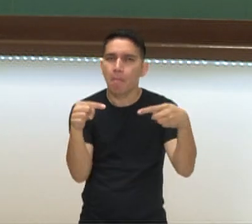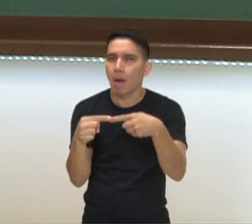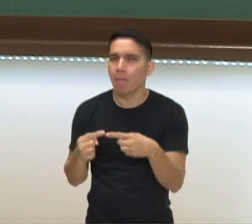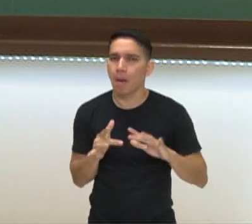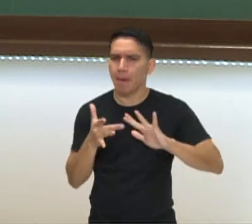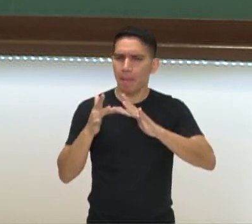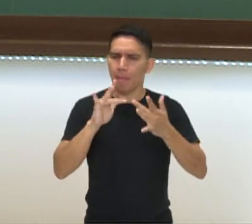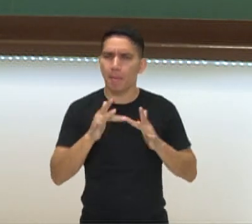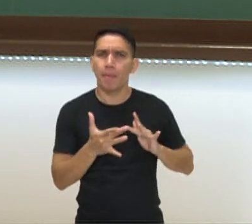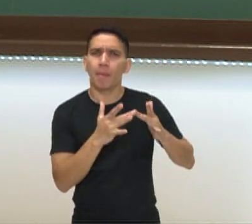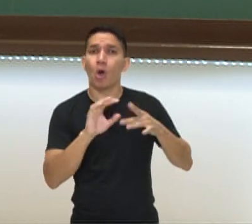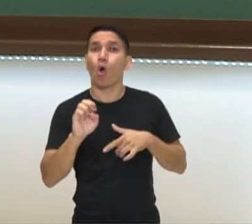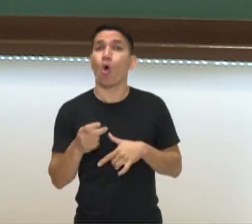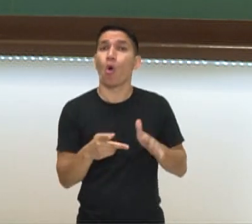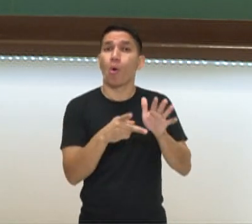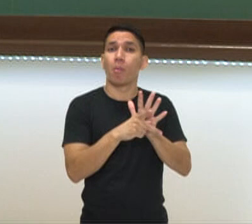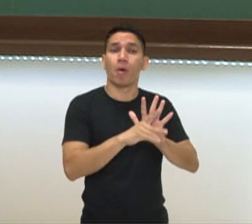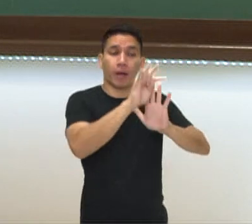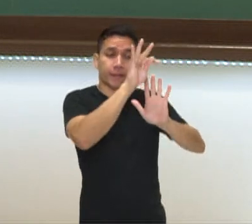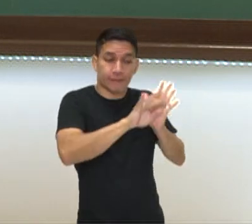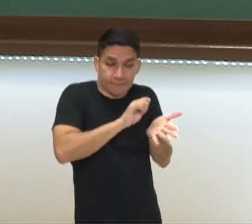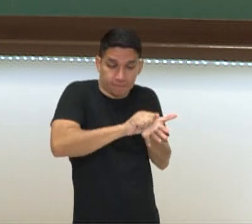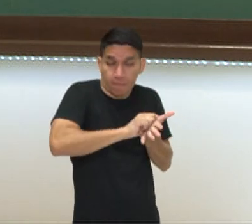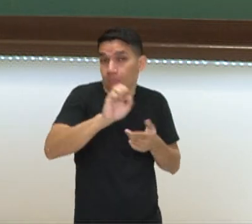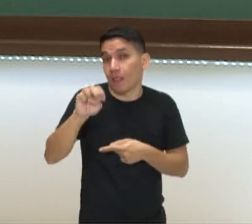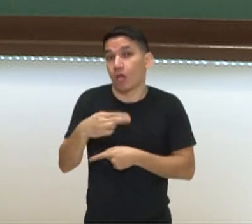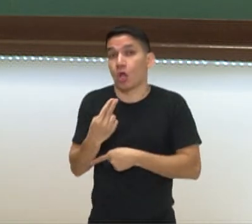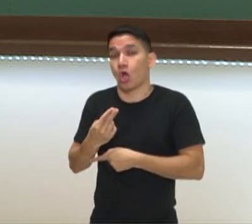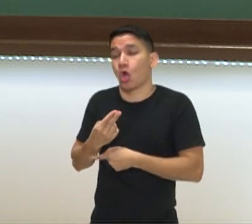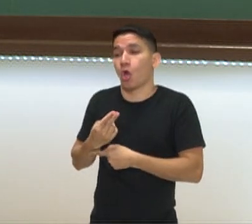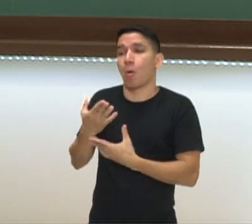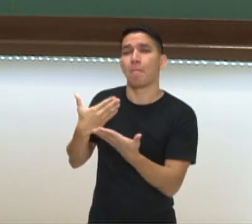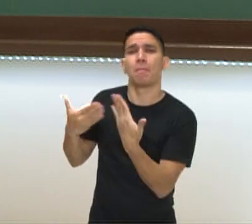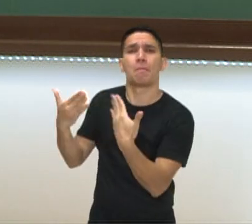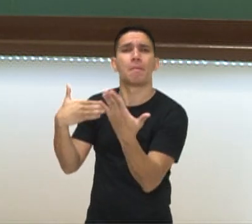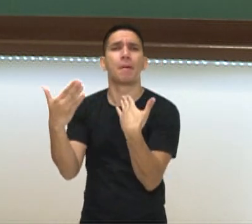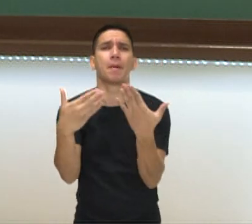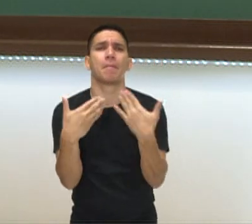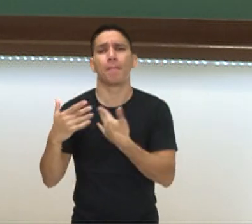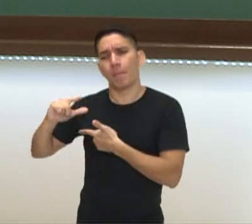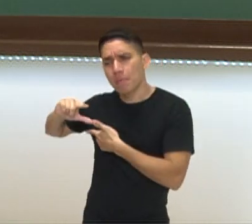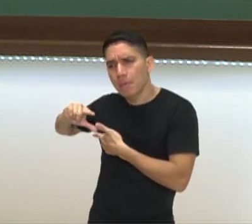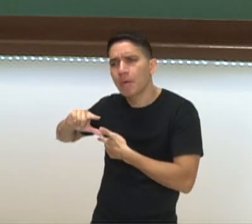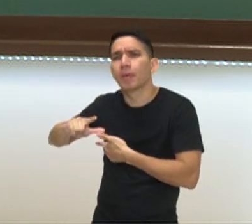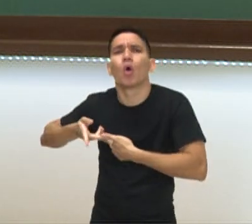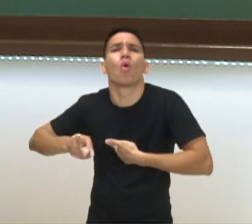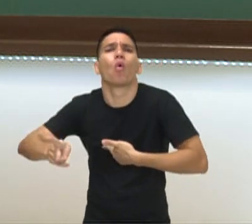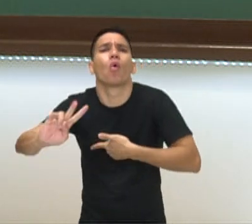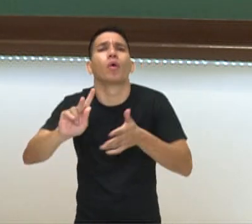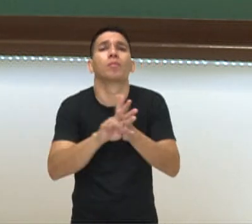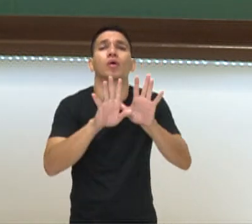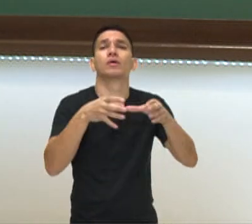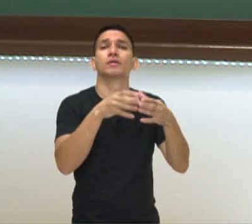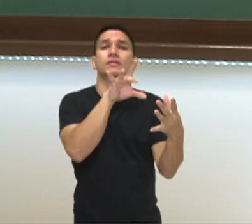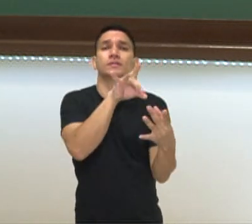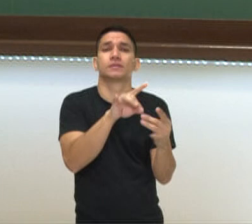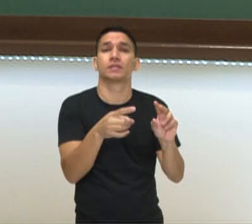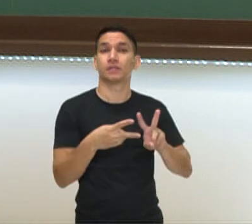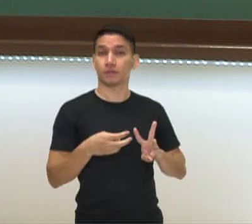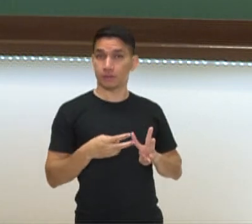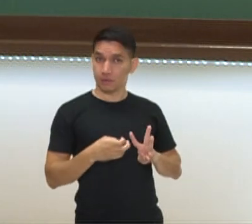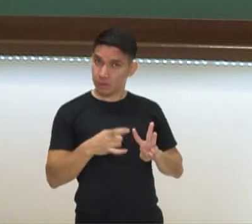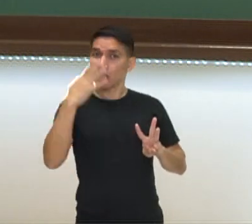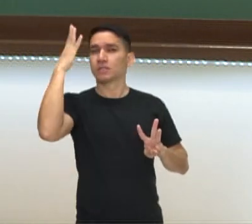sagrado escrito, ou então com a oralidade dos povos que se mantém na tradição oral, como é o caso dos indígenas,